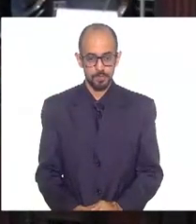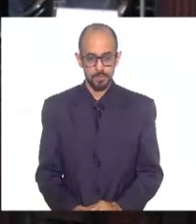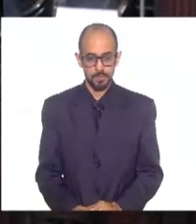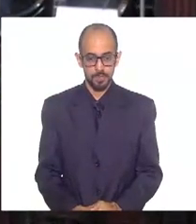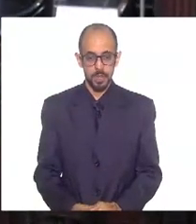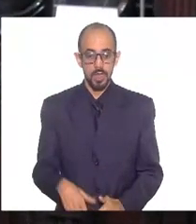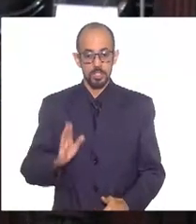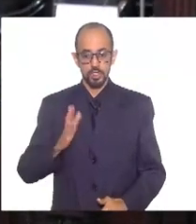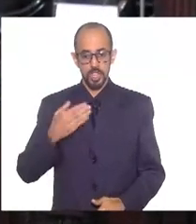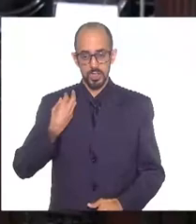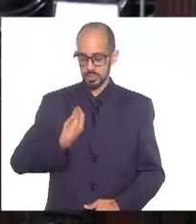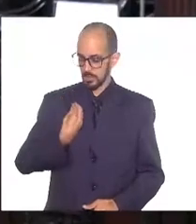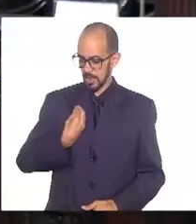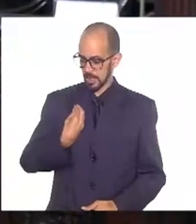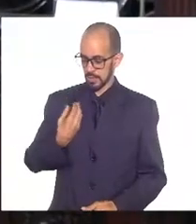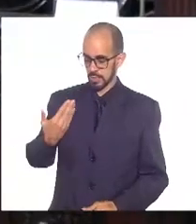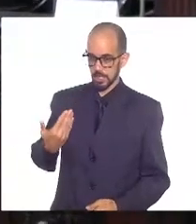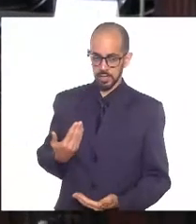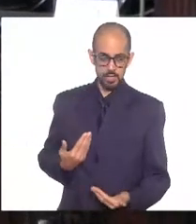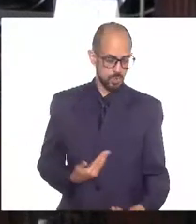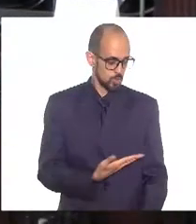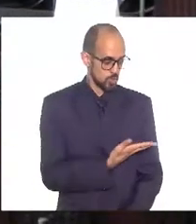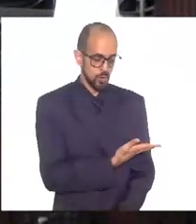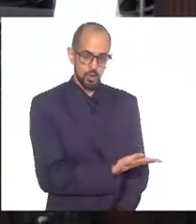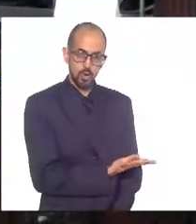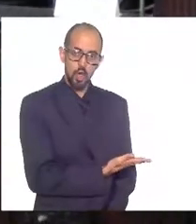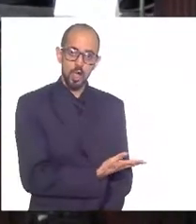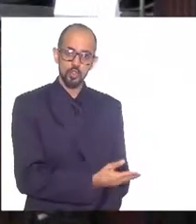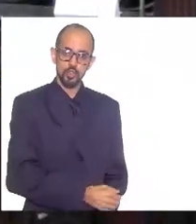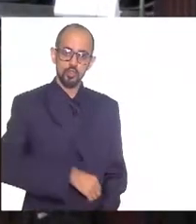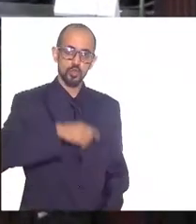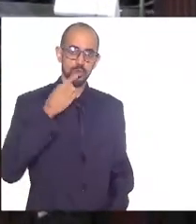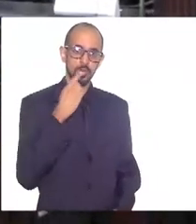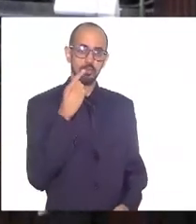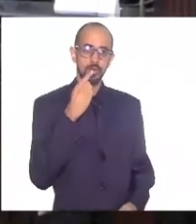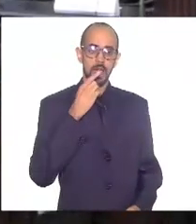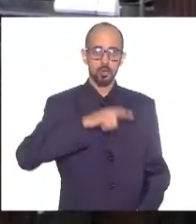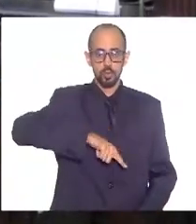Já está conosco aqui o nosso decano, o deputado Luiz Paulo.